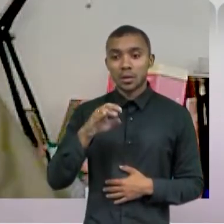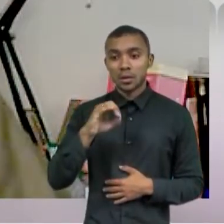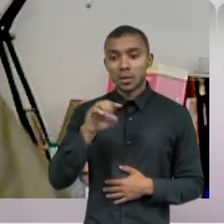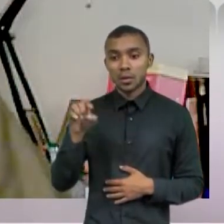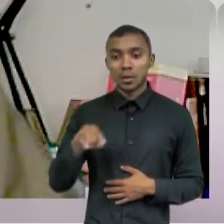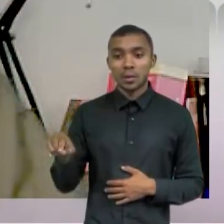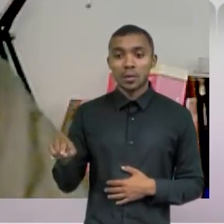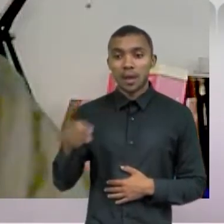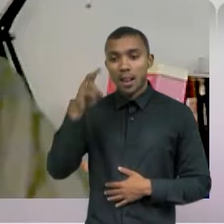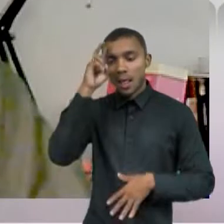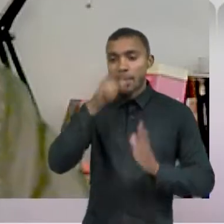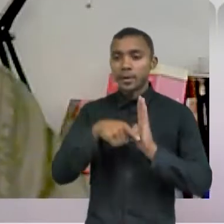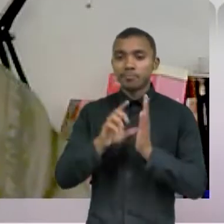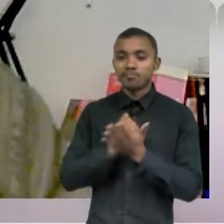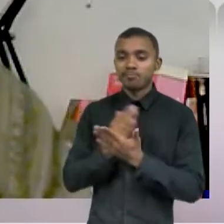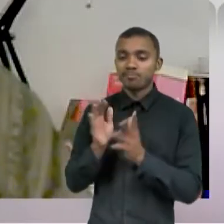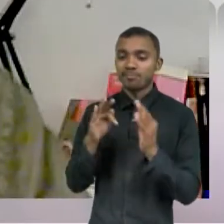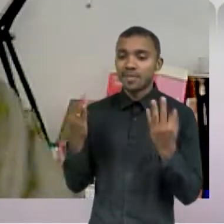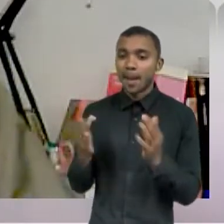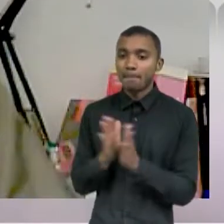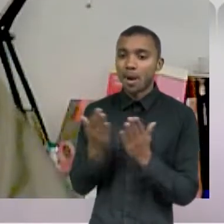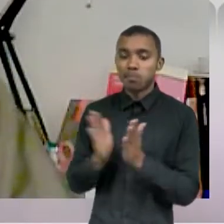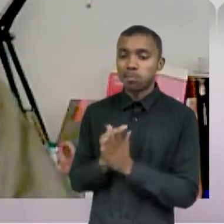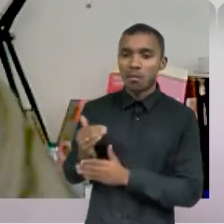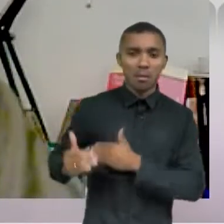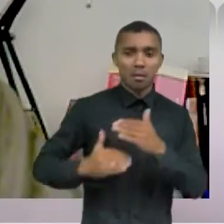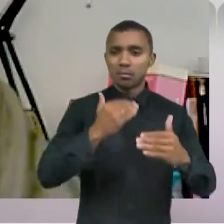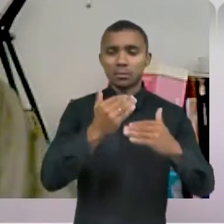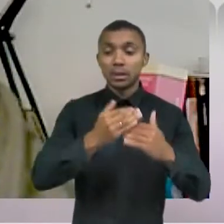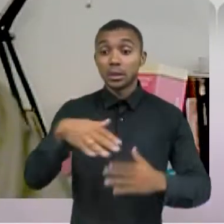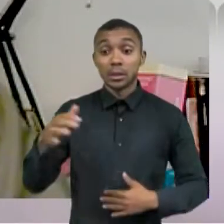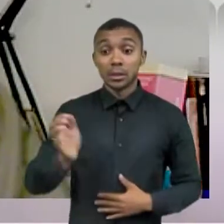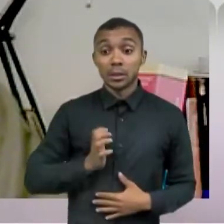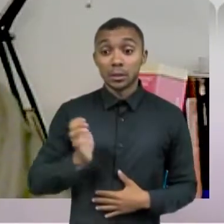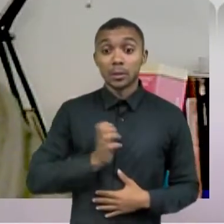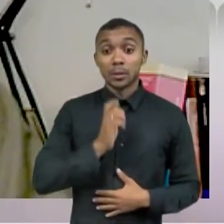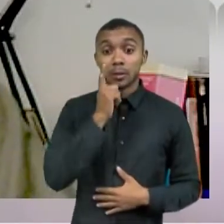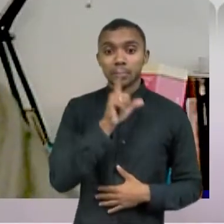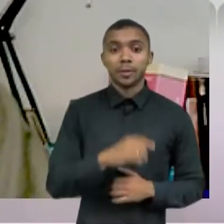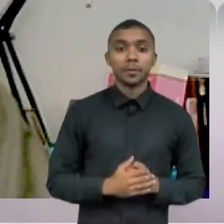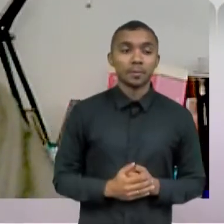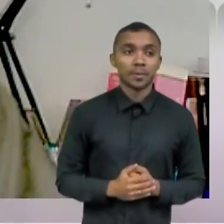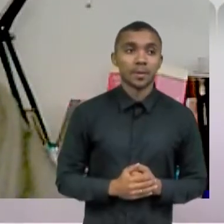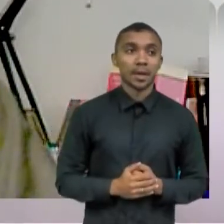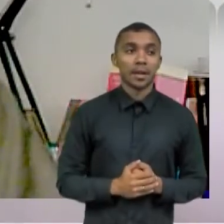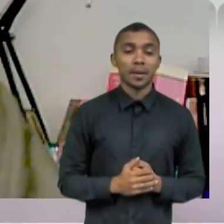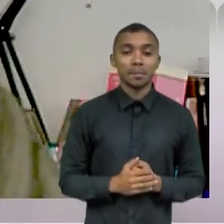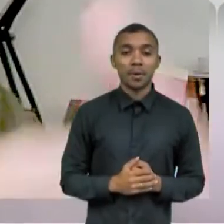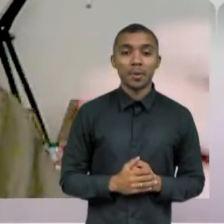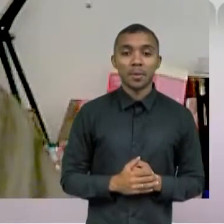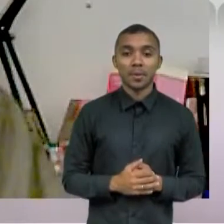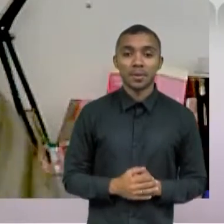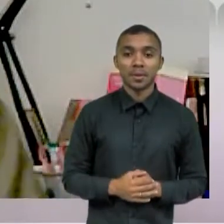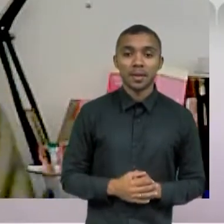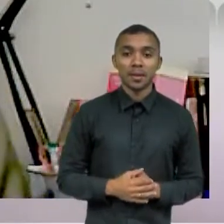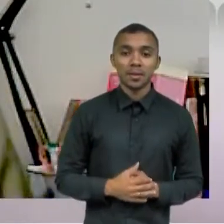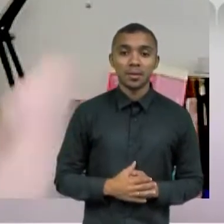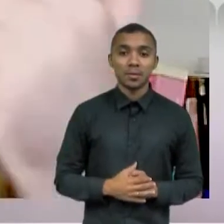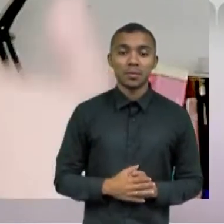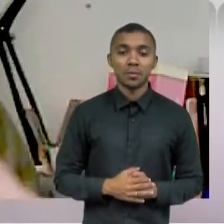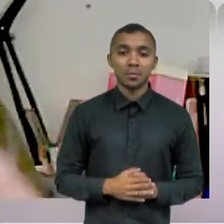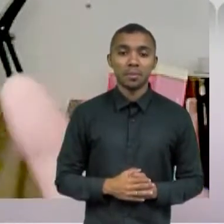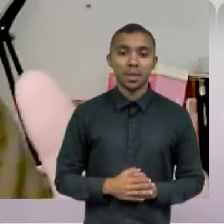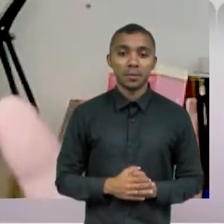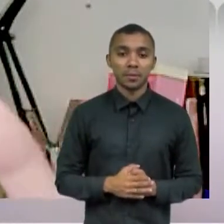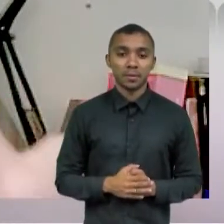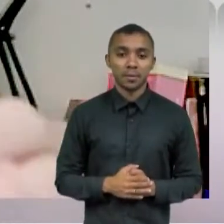vertiginoso, uma coisa do zero ao infinito, assim, em pouquíssimo tempo, né? Algo inacreditável, assim, um homem que se fez sozinho.